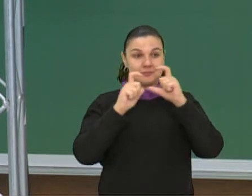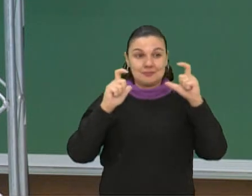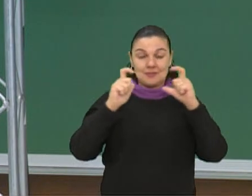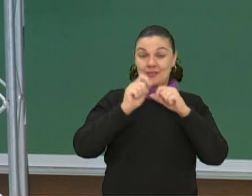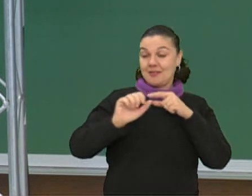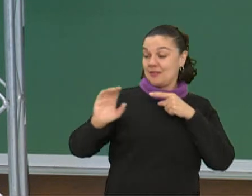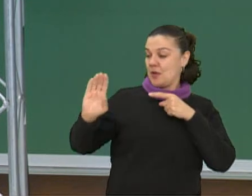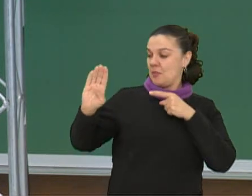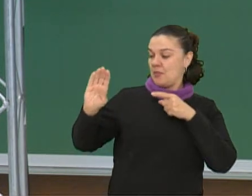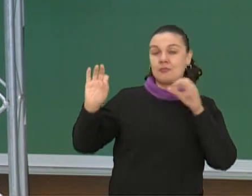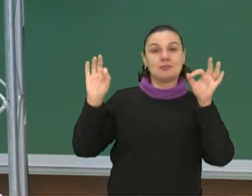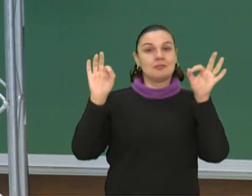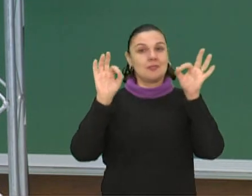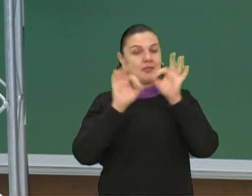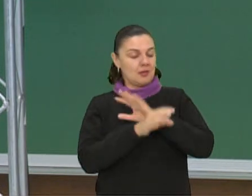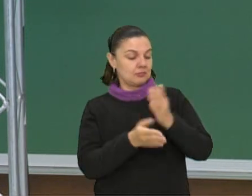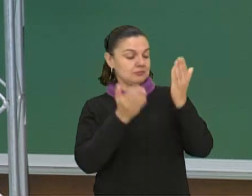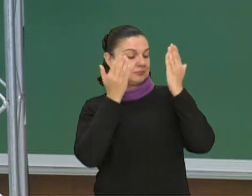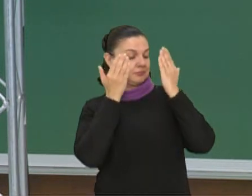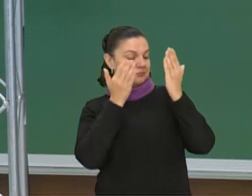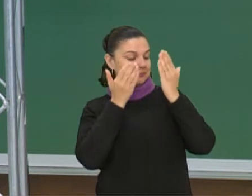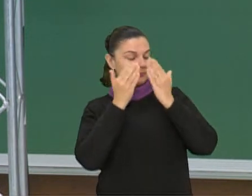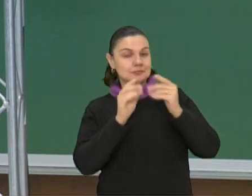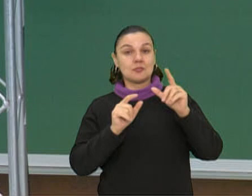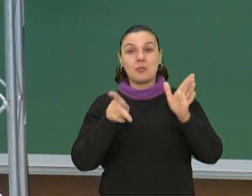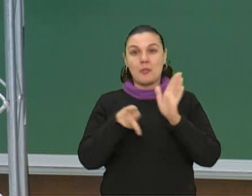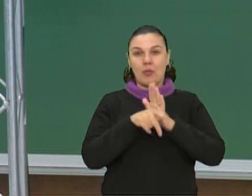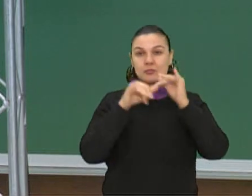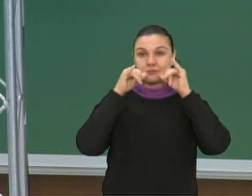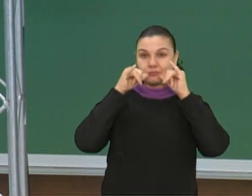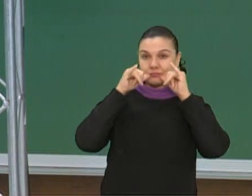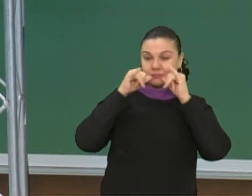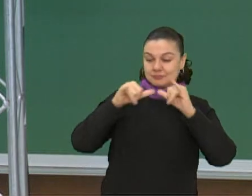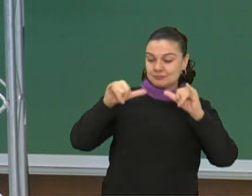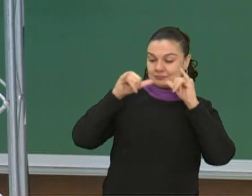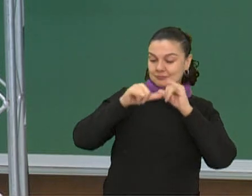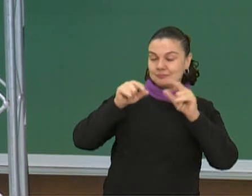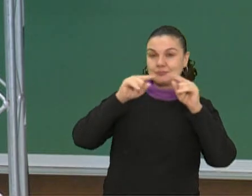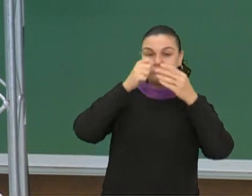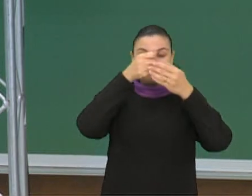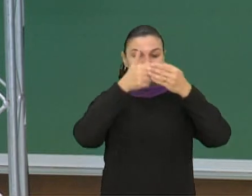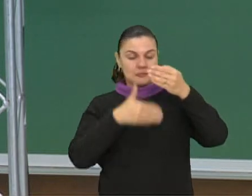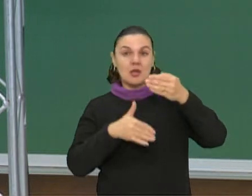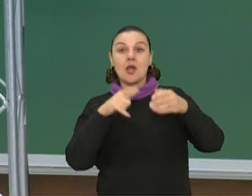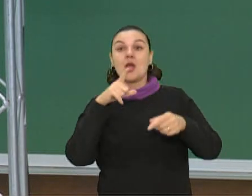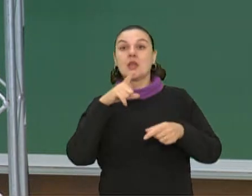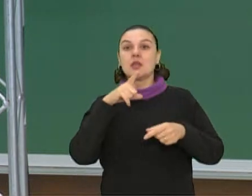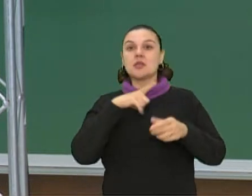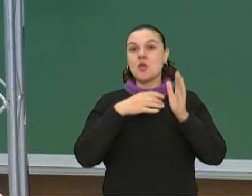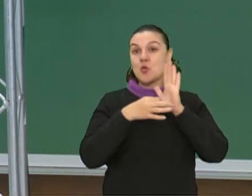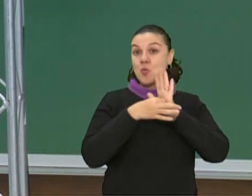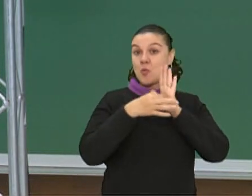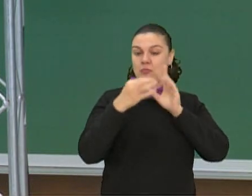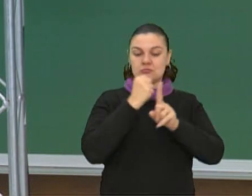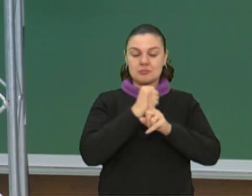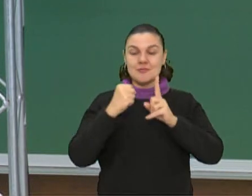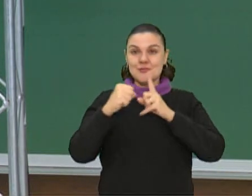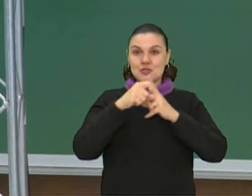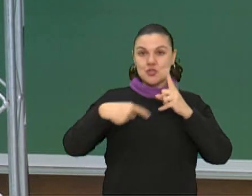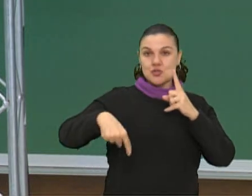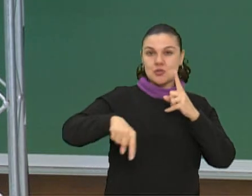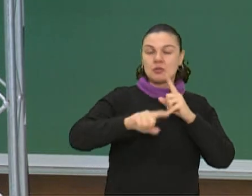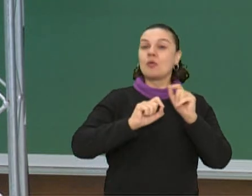atenção. Feita uma análise quanto à mensagem, o discurso, há uma crítica social presente nessa